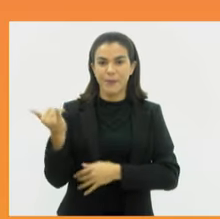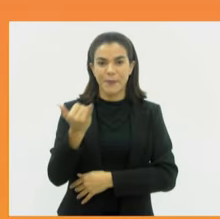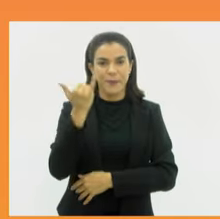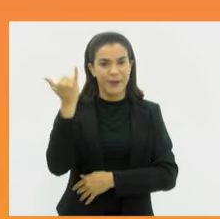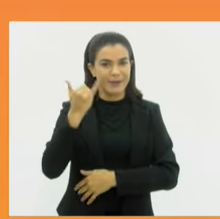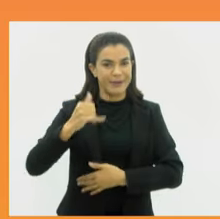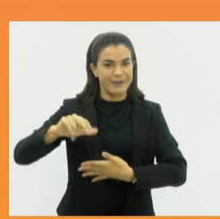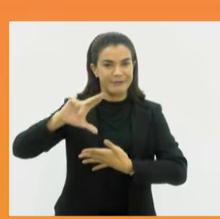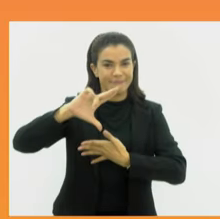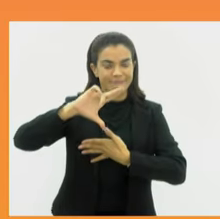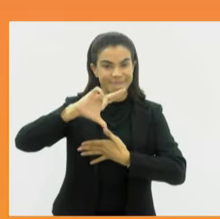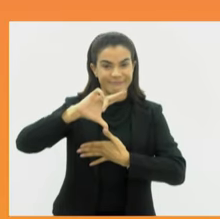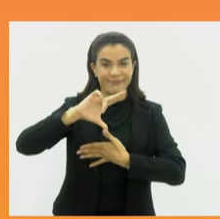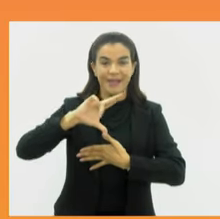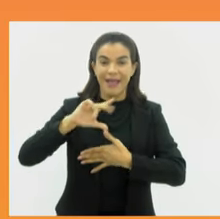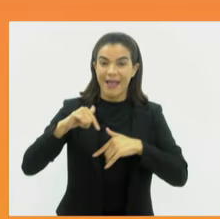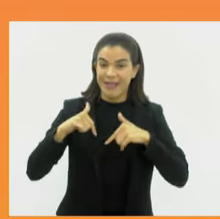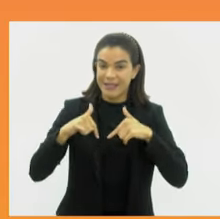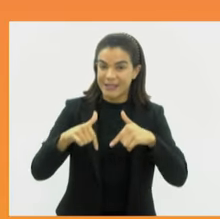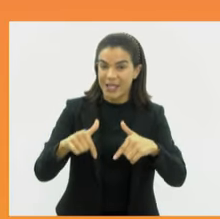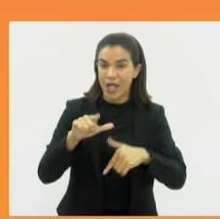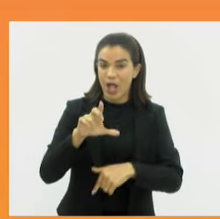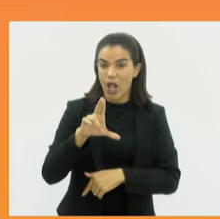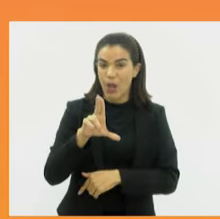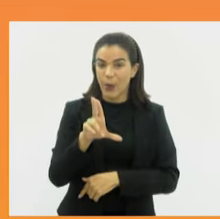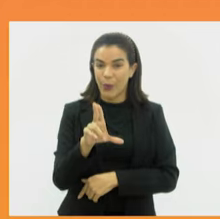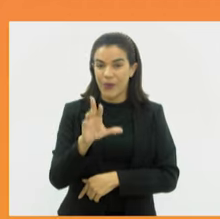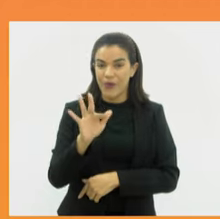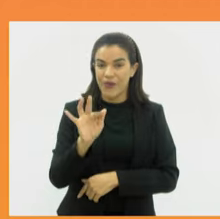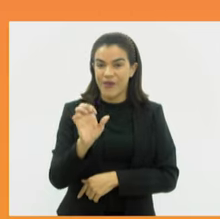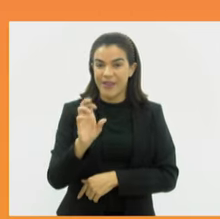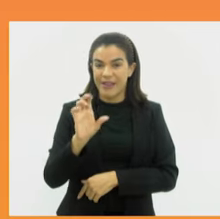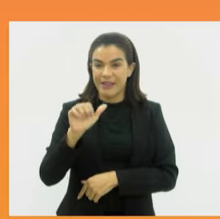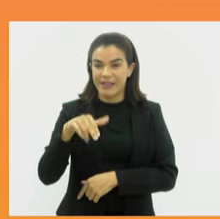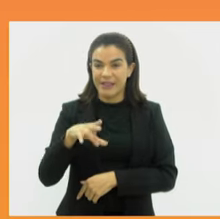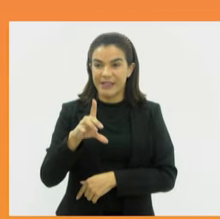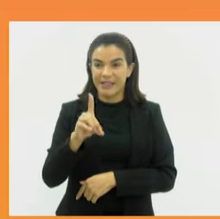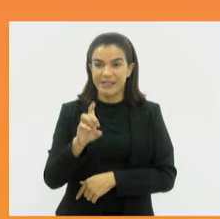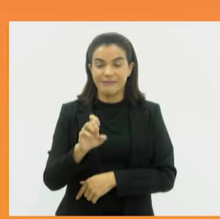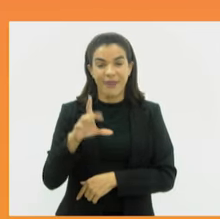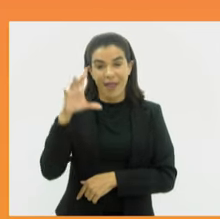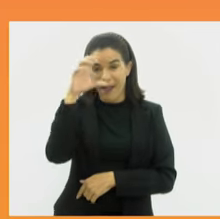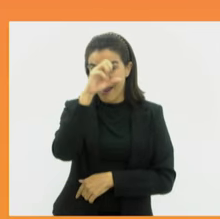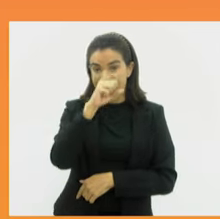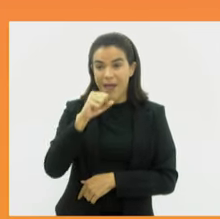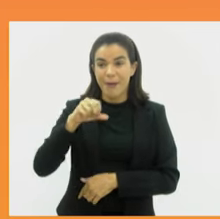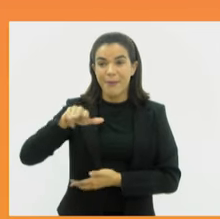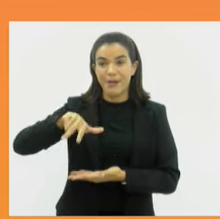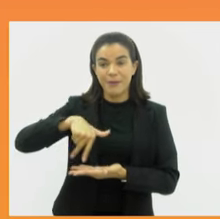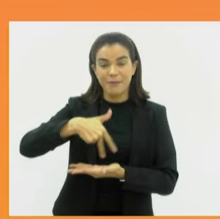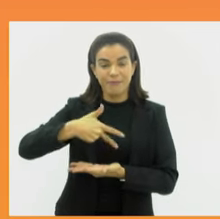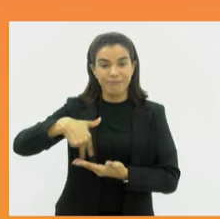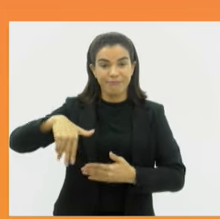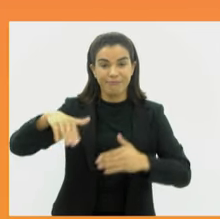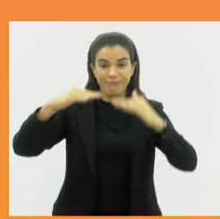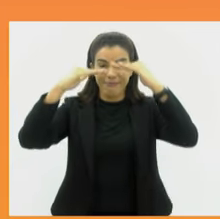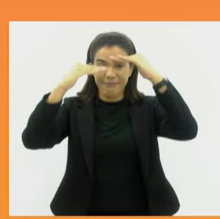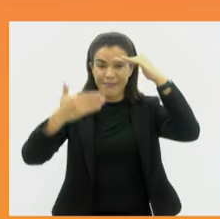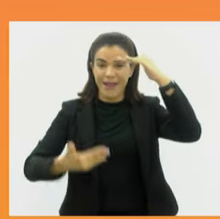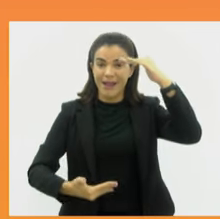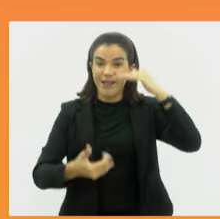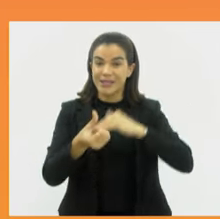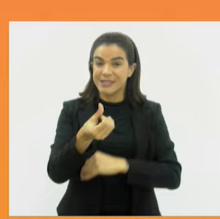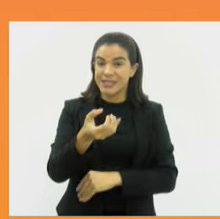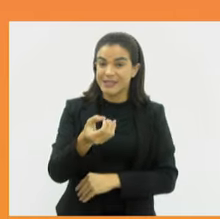América Latina. A iniciativa é de Lu Fernandes, que começou a aprender balé aos 60 anos de idade e hoje incentiva adultos